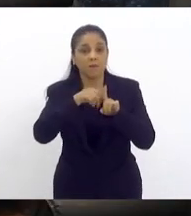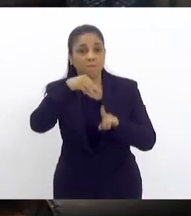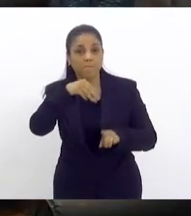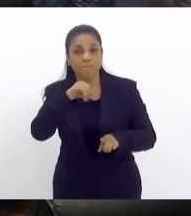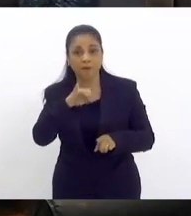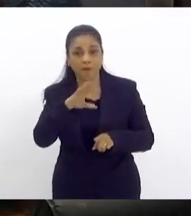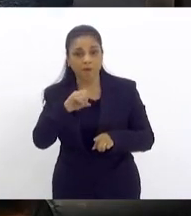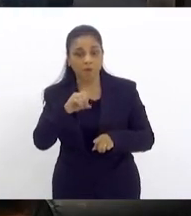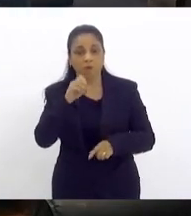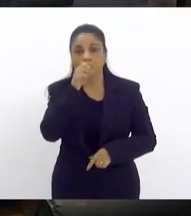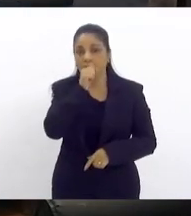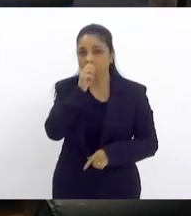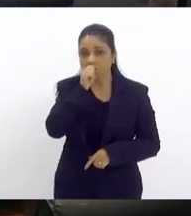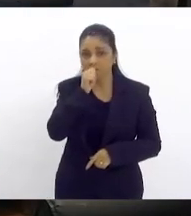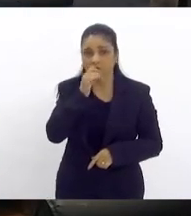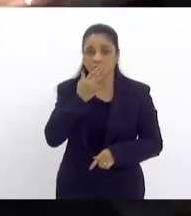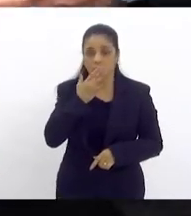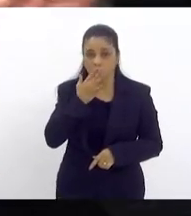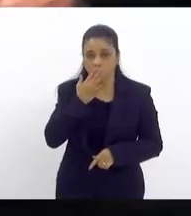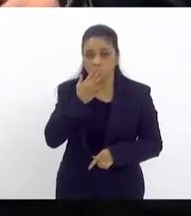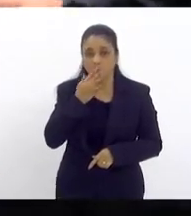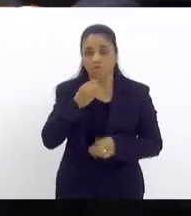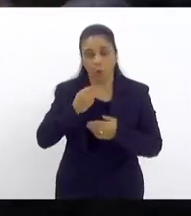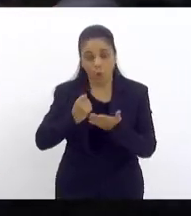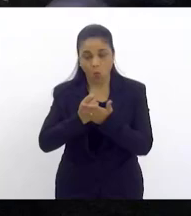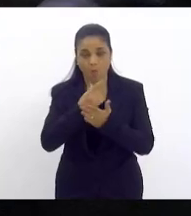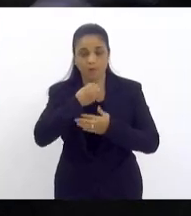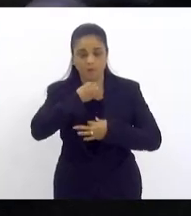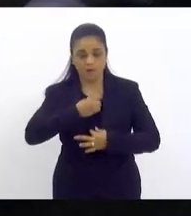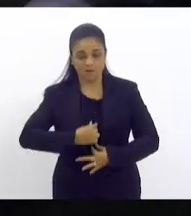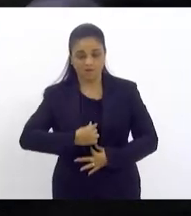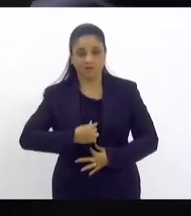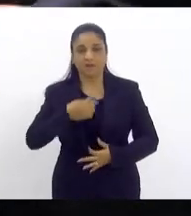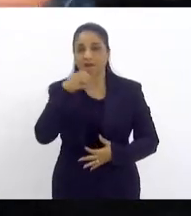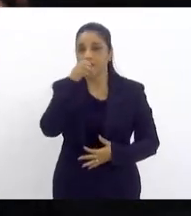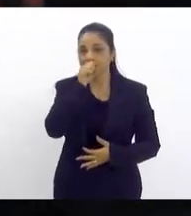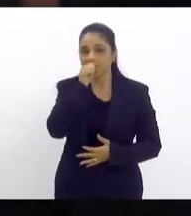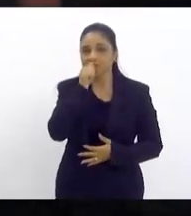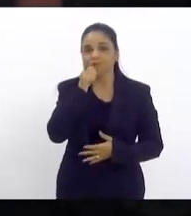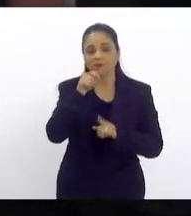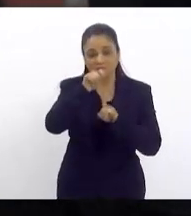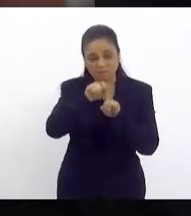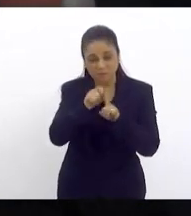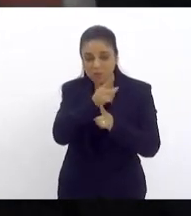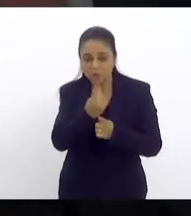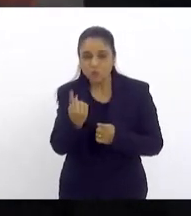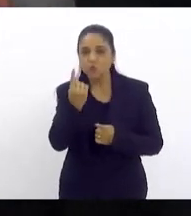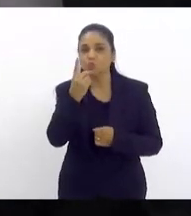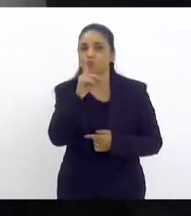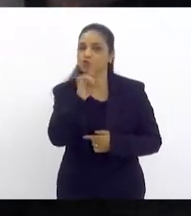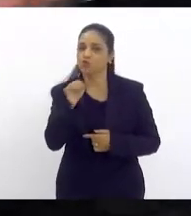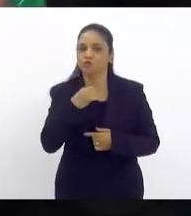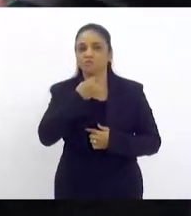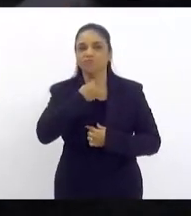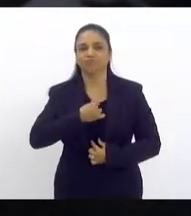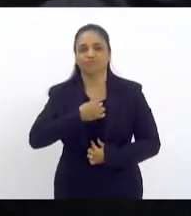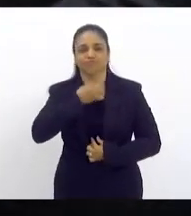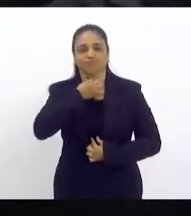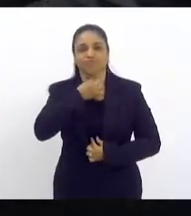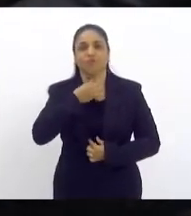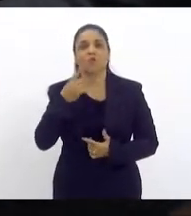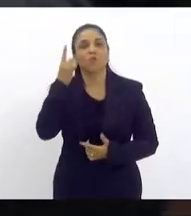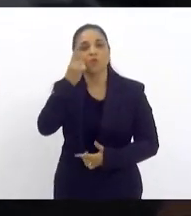eu vou comprar uma gravata eu vou dar vossa excelência laranja para esse mês um dia se eu colocar Deputado é